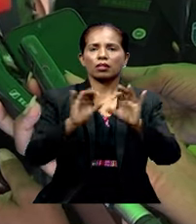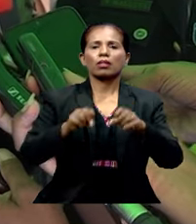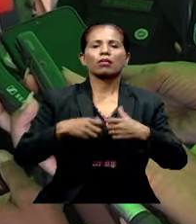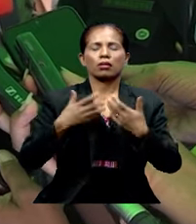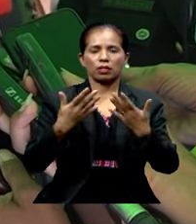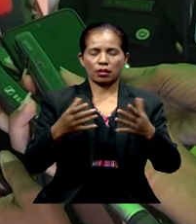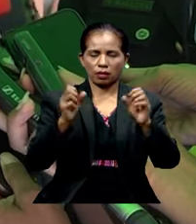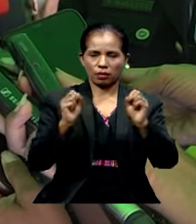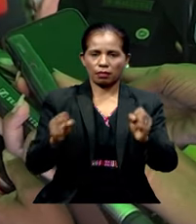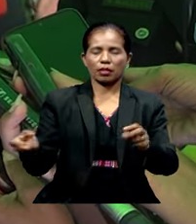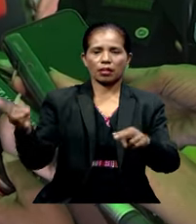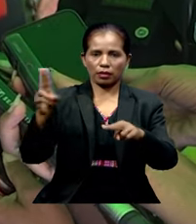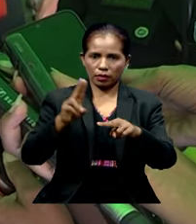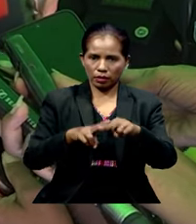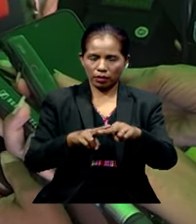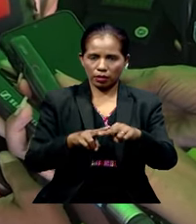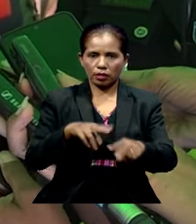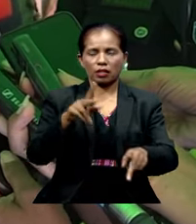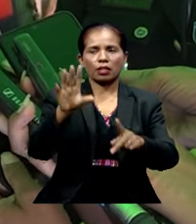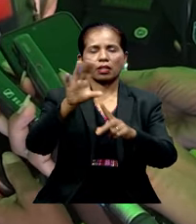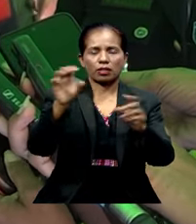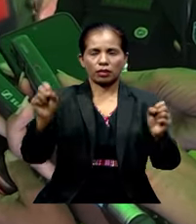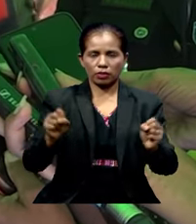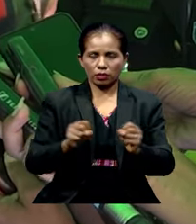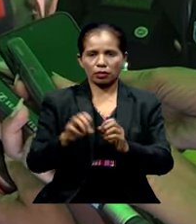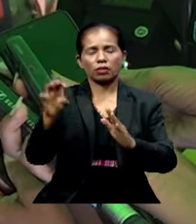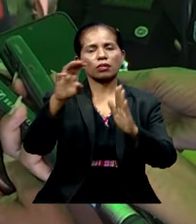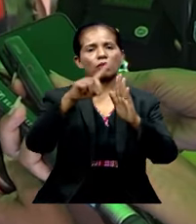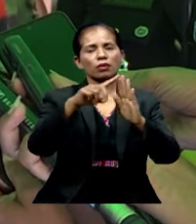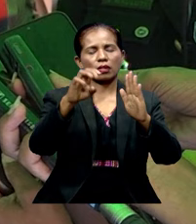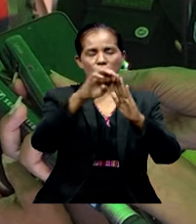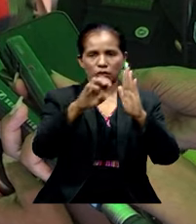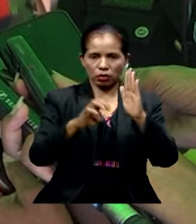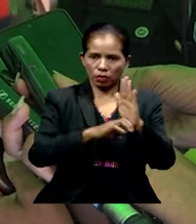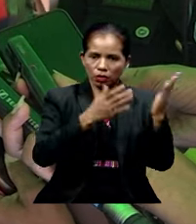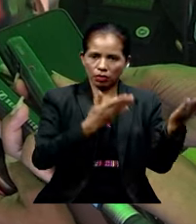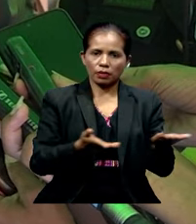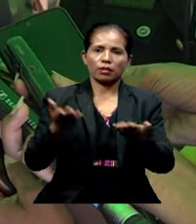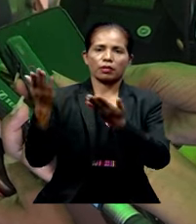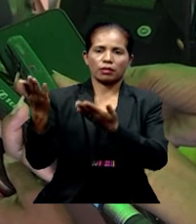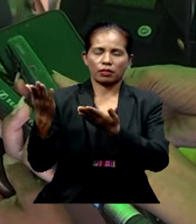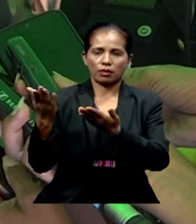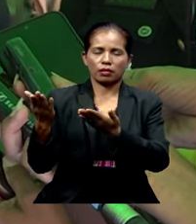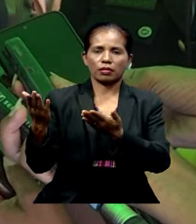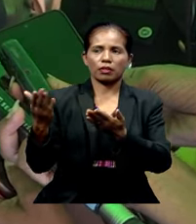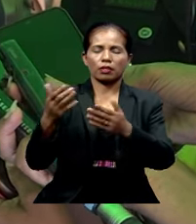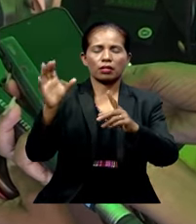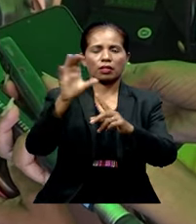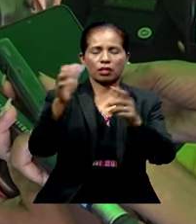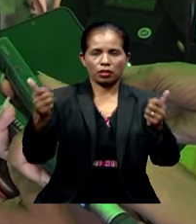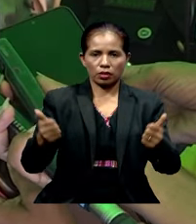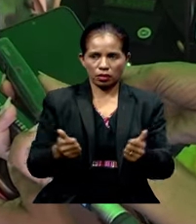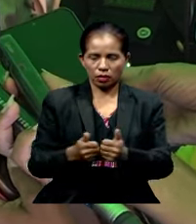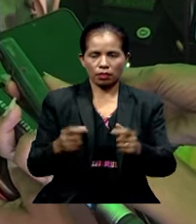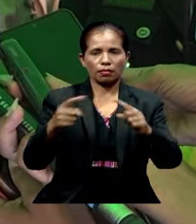que bela estende autoridade Estado União Toia Suco para bela lori. Autoridade Estado União batou